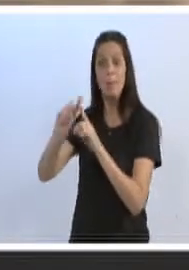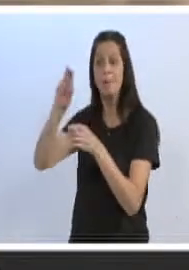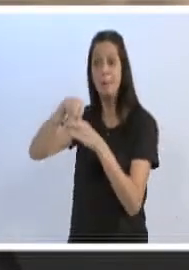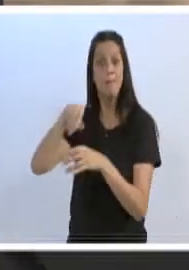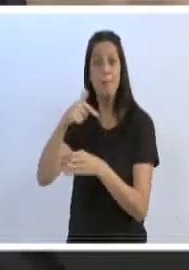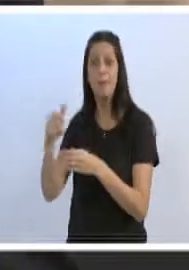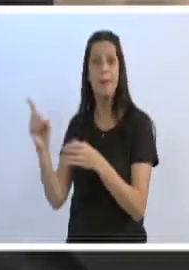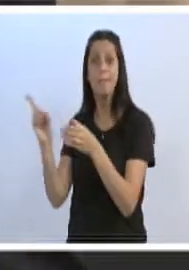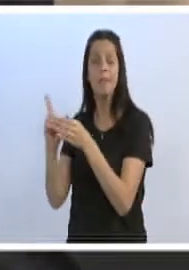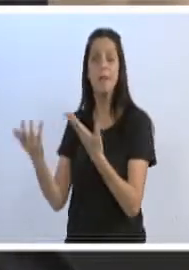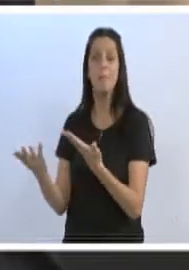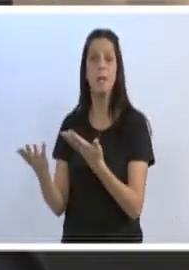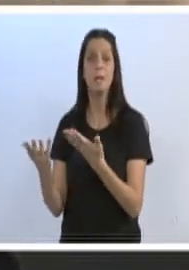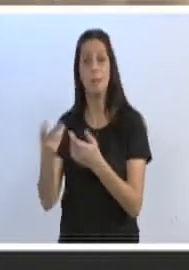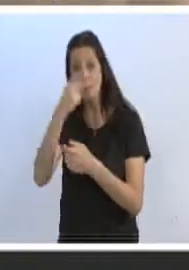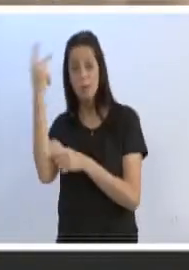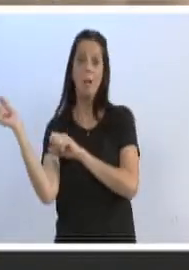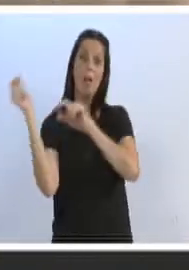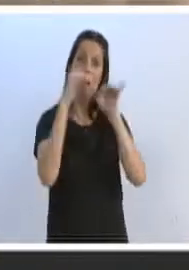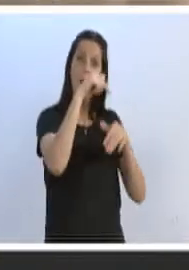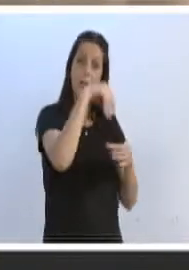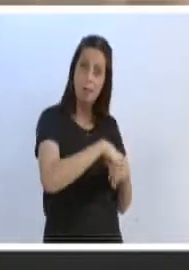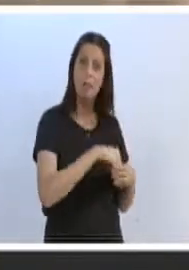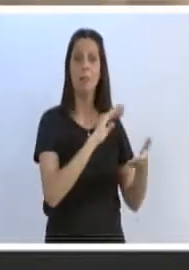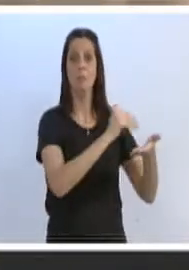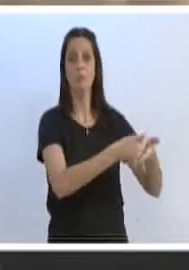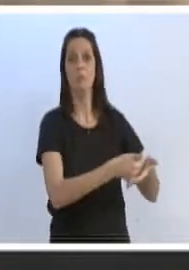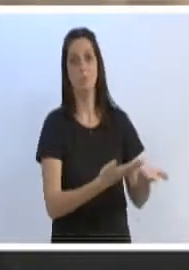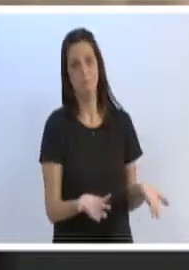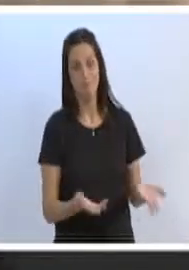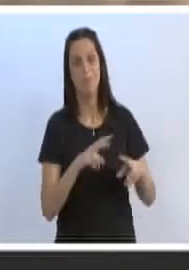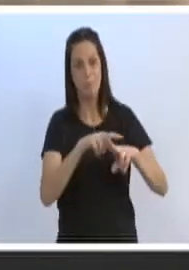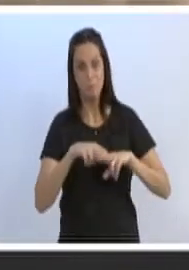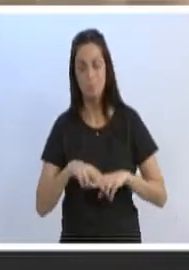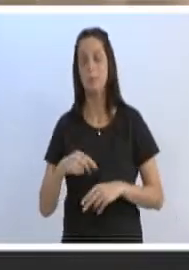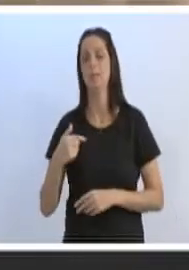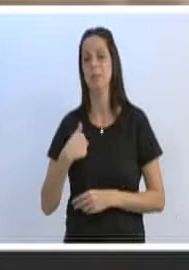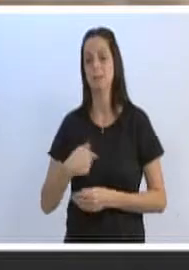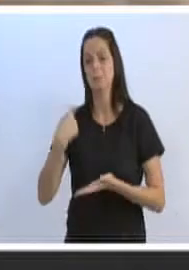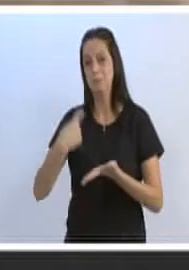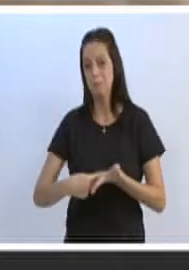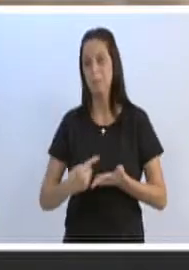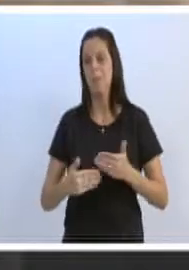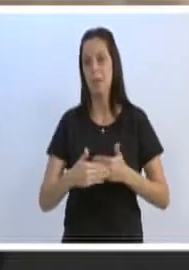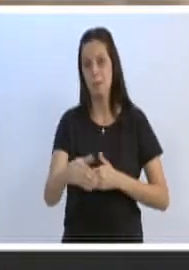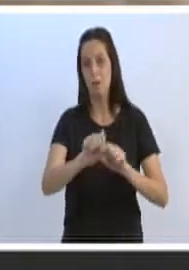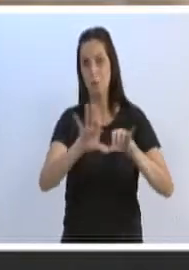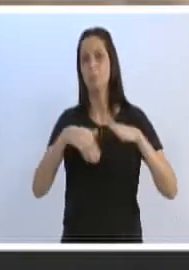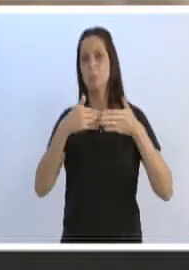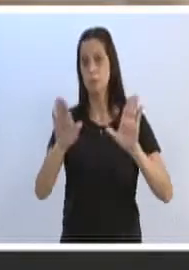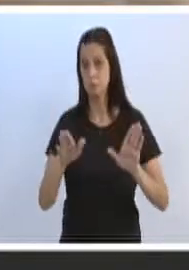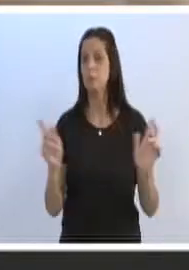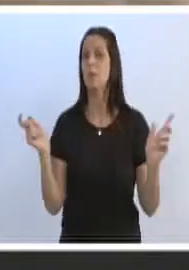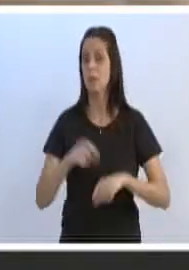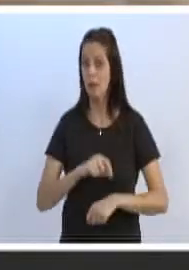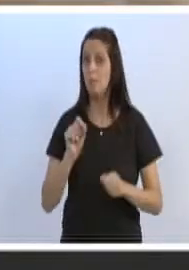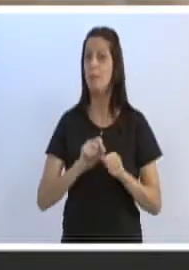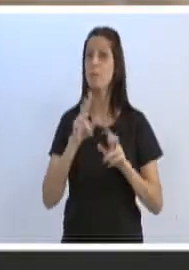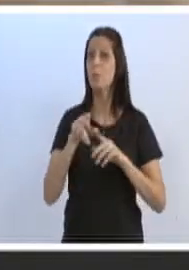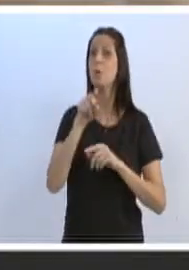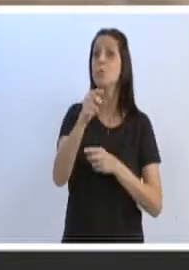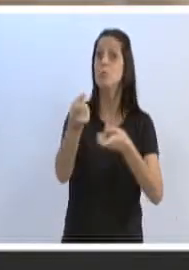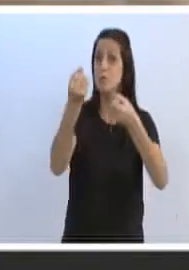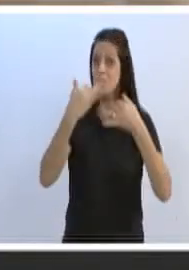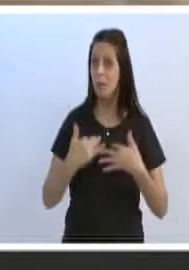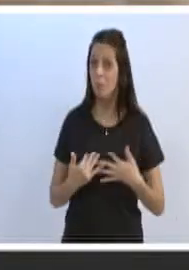vereador caminho estamos levantando essa audiência e gostaríamos aí que chegamos a uma conclusão que possamos fazer com que voz ele está comentando